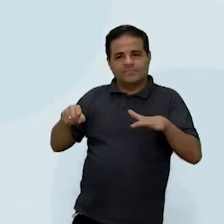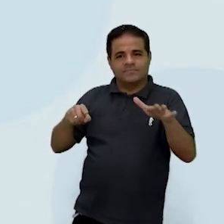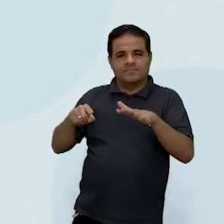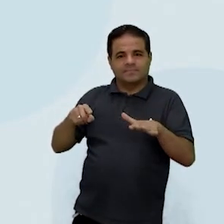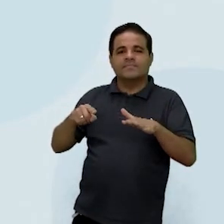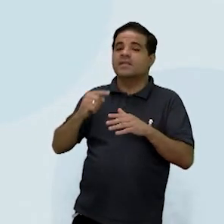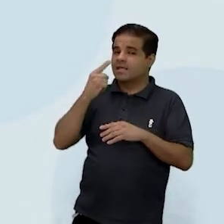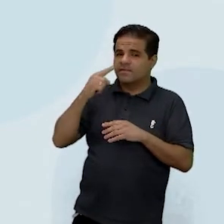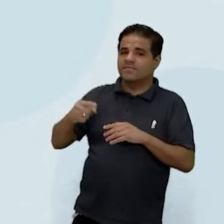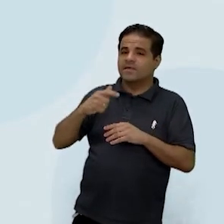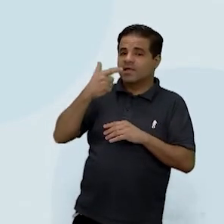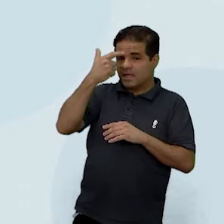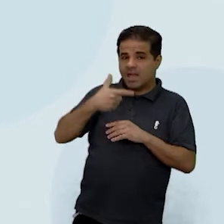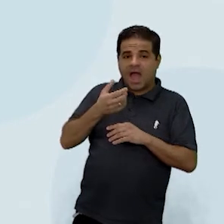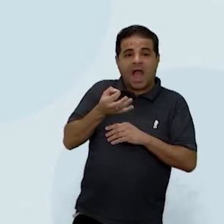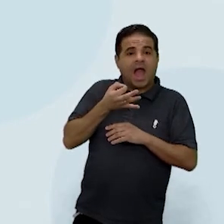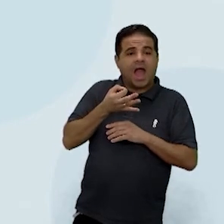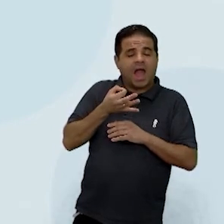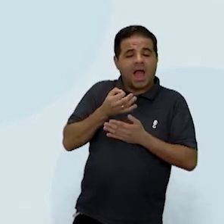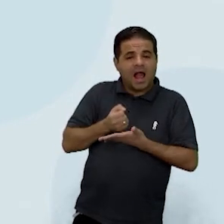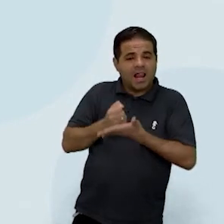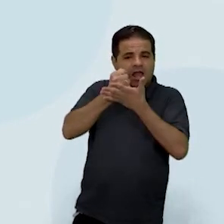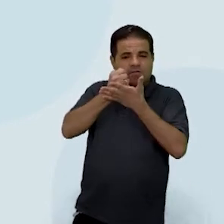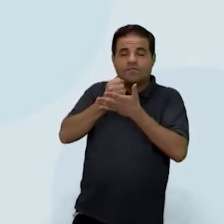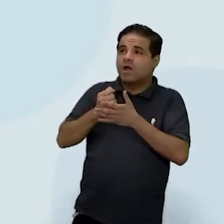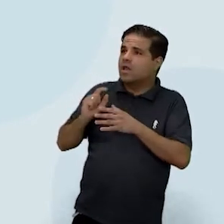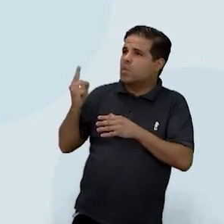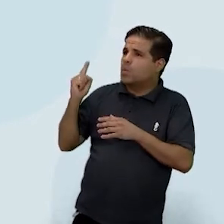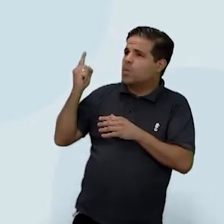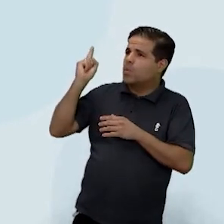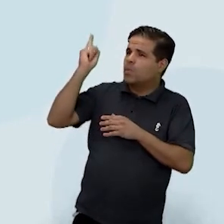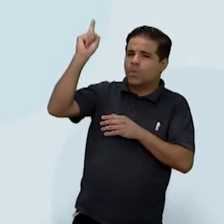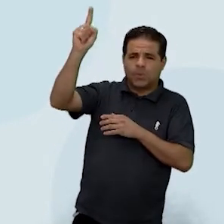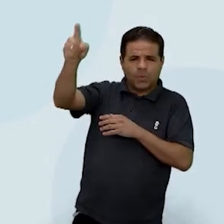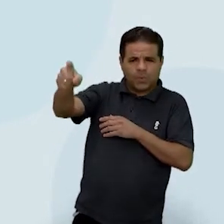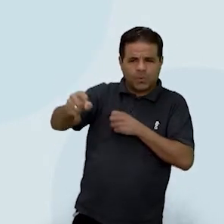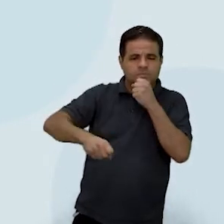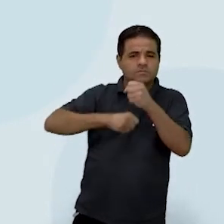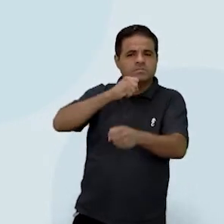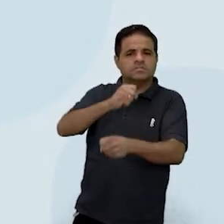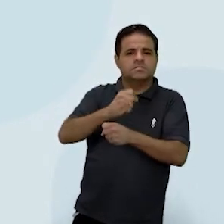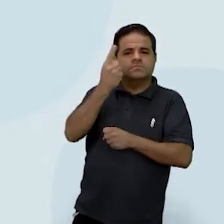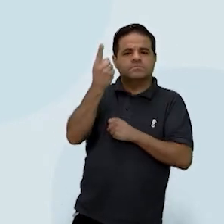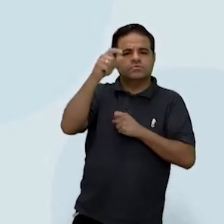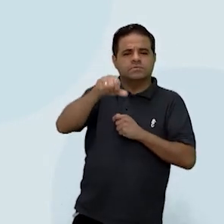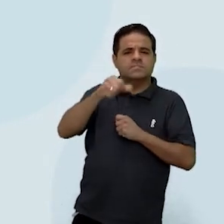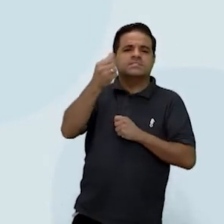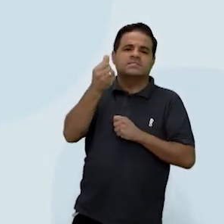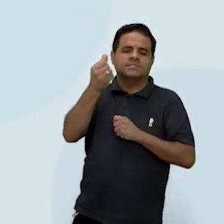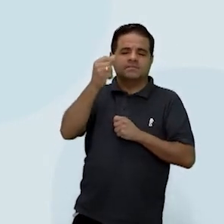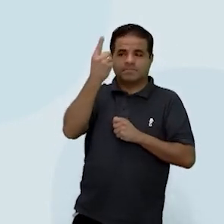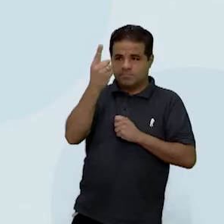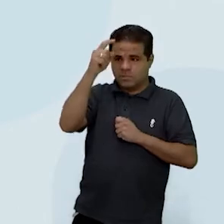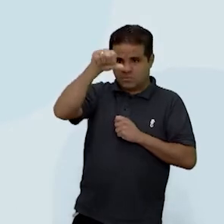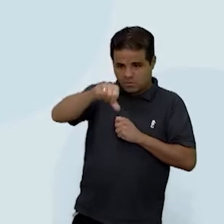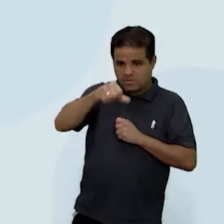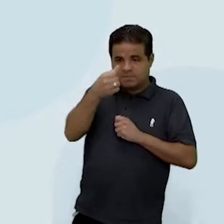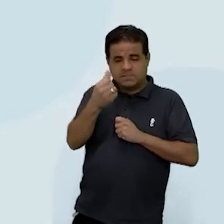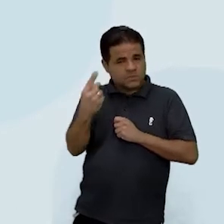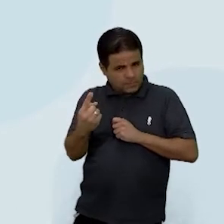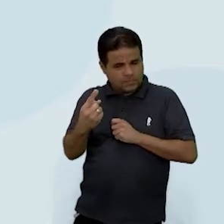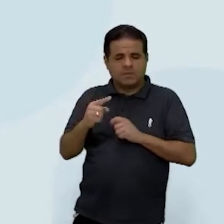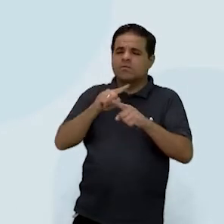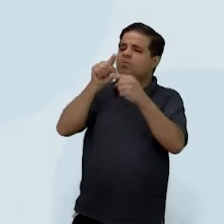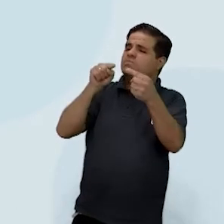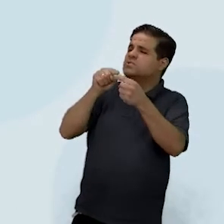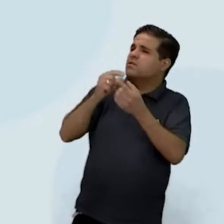vocês vejam a cápsula que levou o Gagarin ao espaço em 1961, tá? Então, qual é o objetivo, professora, de